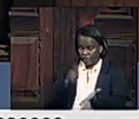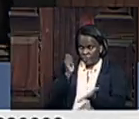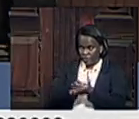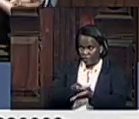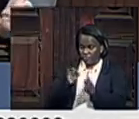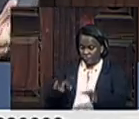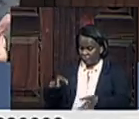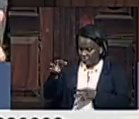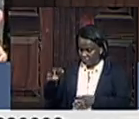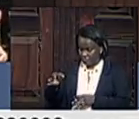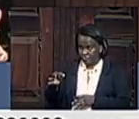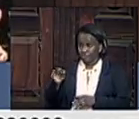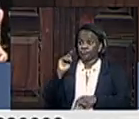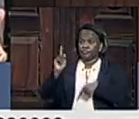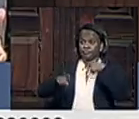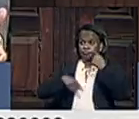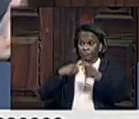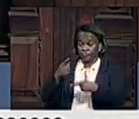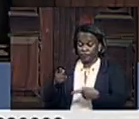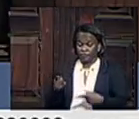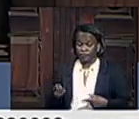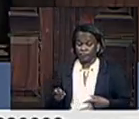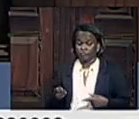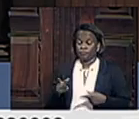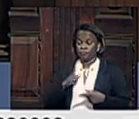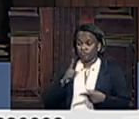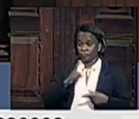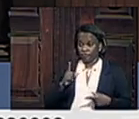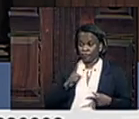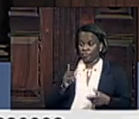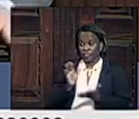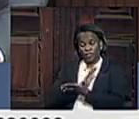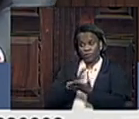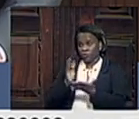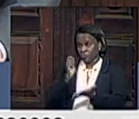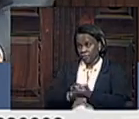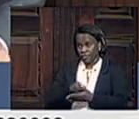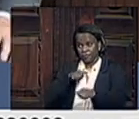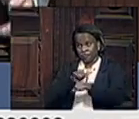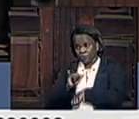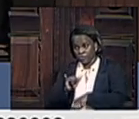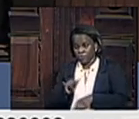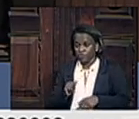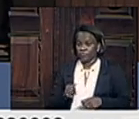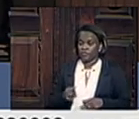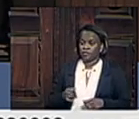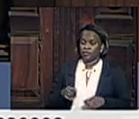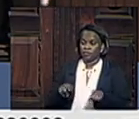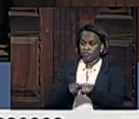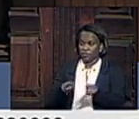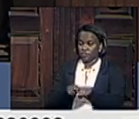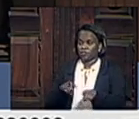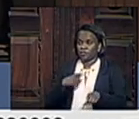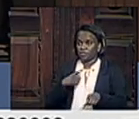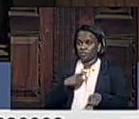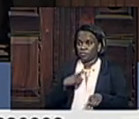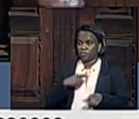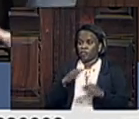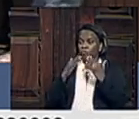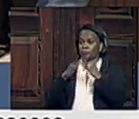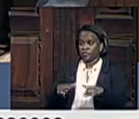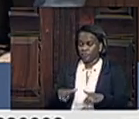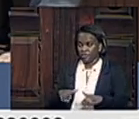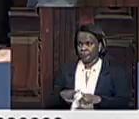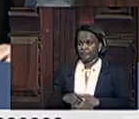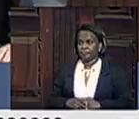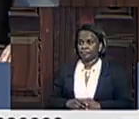que depois, como existe a inadimplência, tem as chamadas